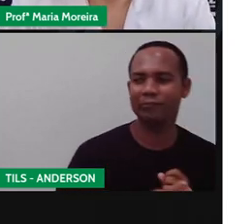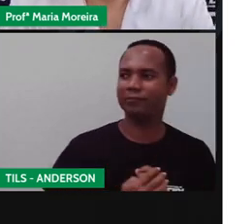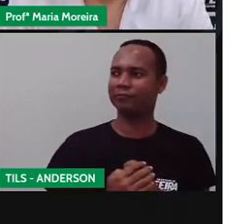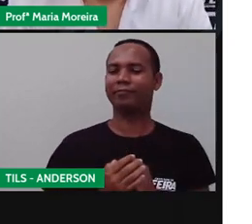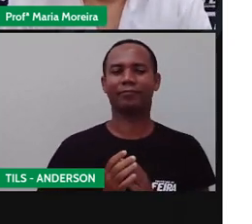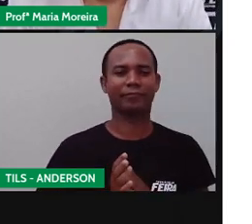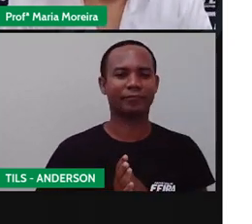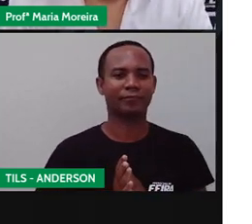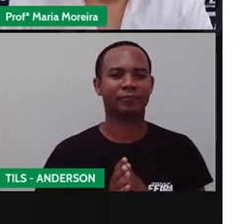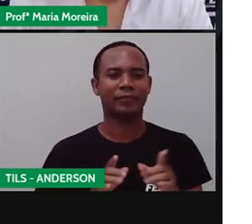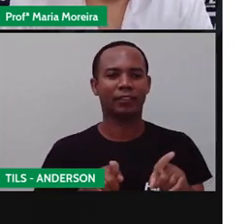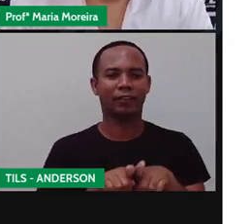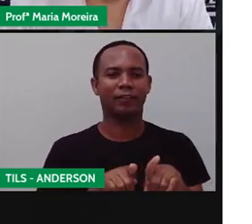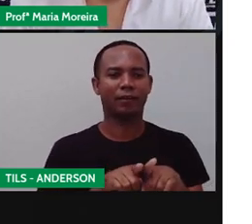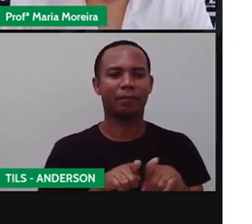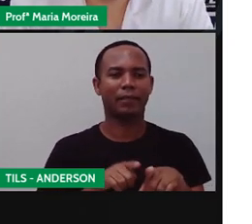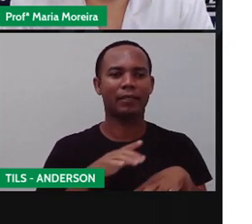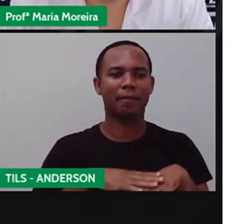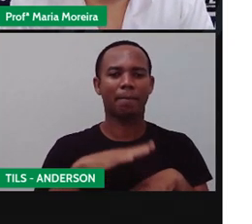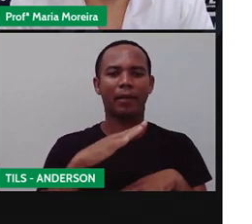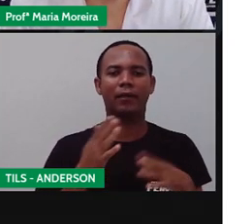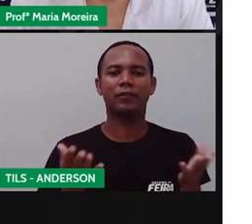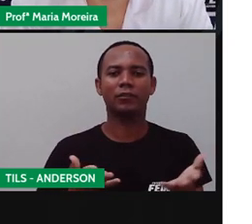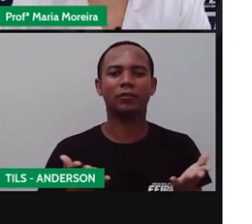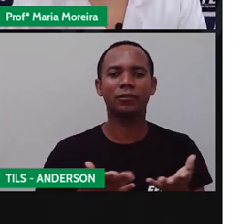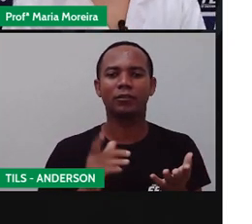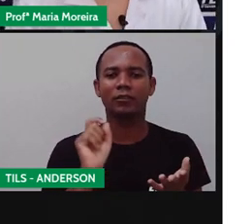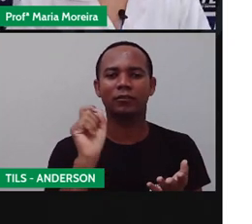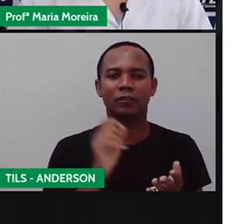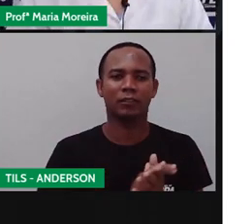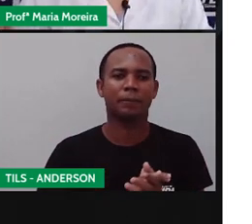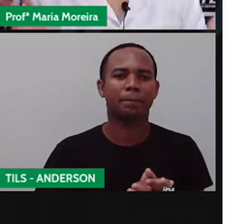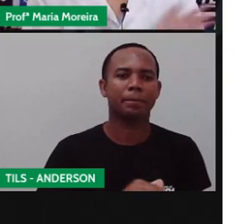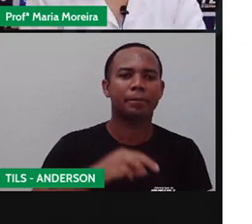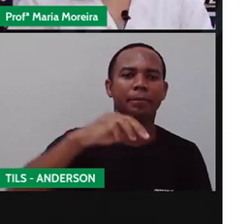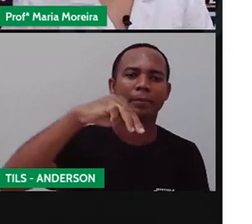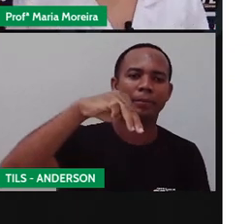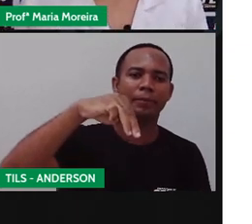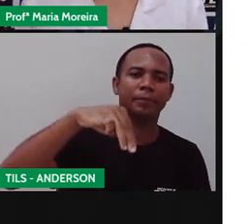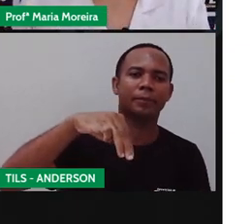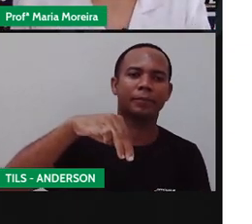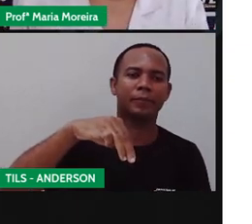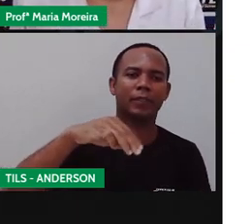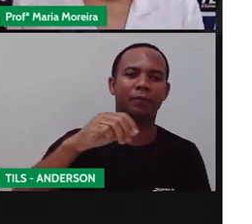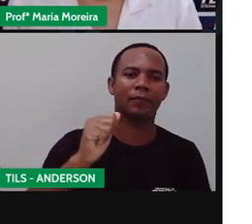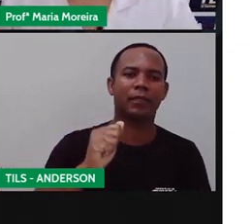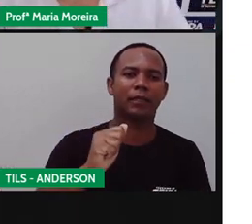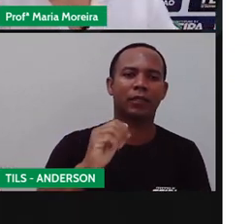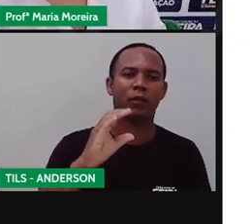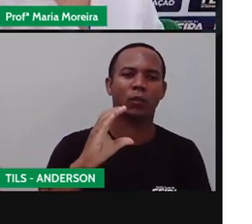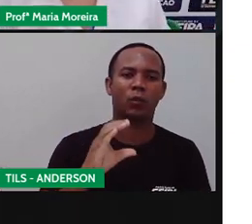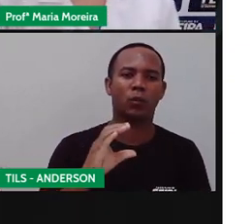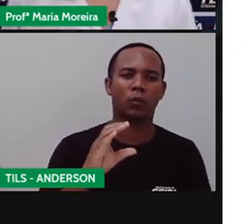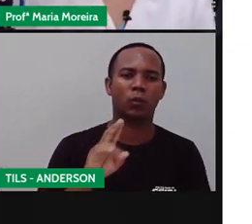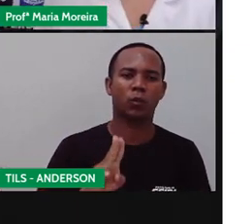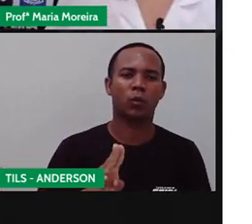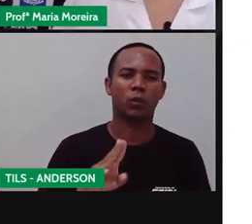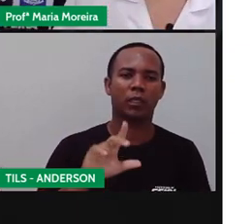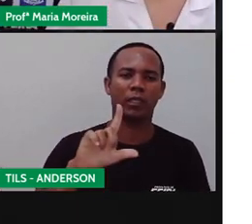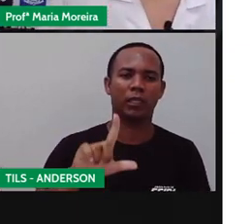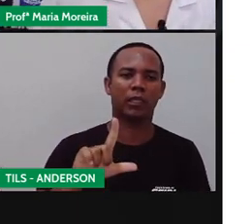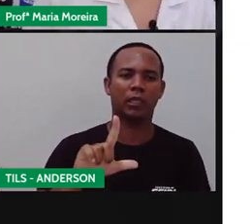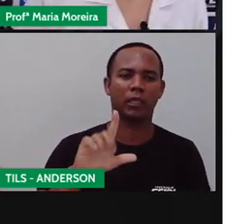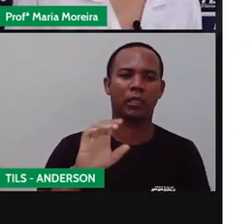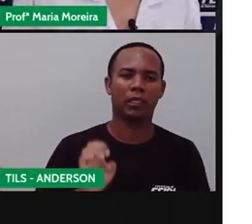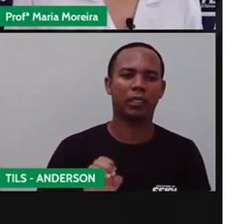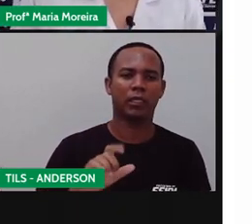Vamos lá. O que mais que temos aqui hoje? Maculelê. Esse daqui, Anderson, a primeira vez que eu vi, eu era criança. Não tem tanto